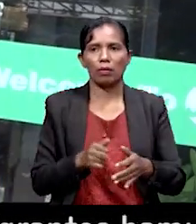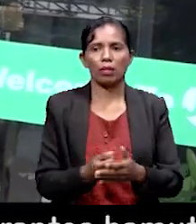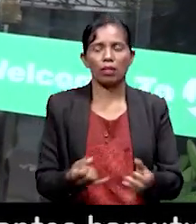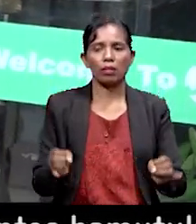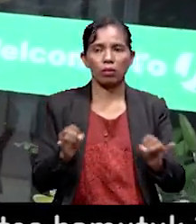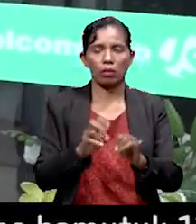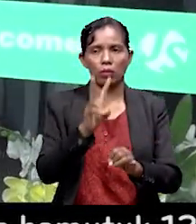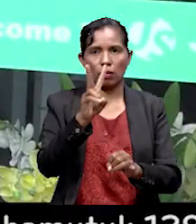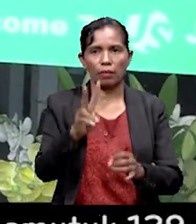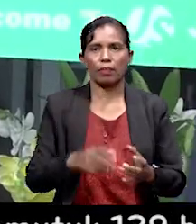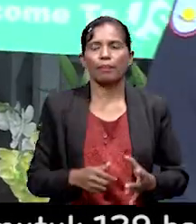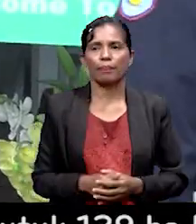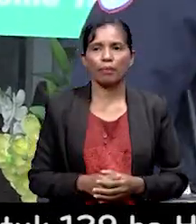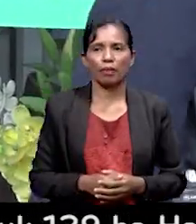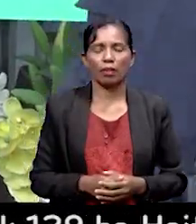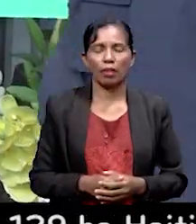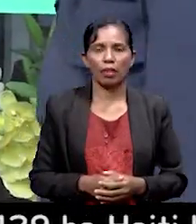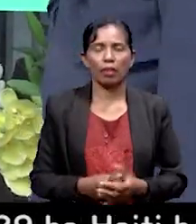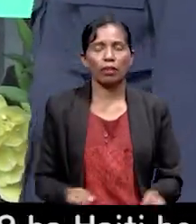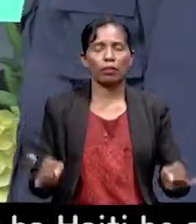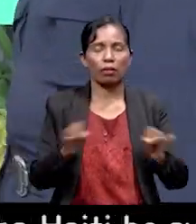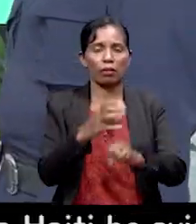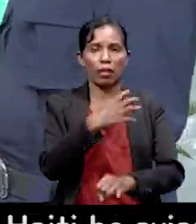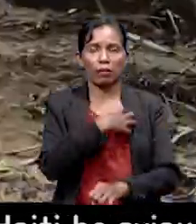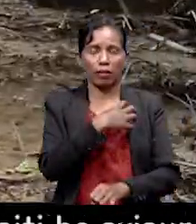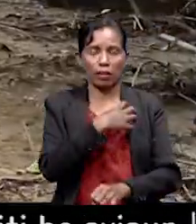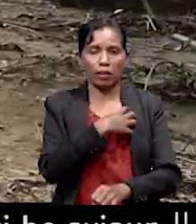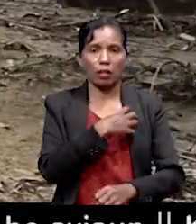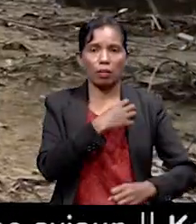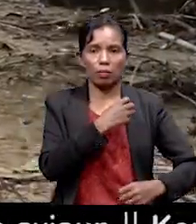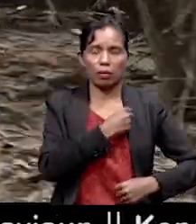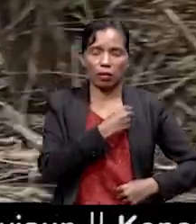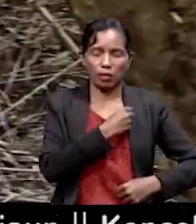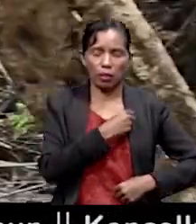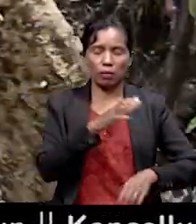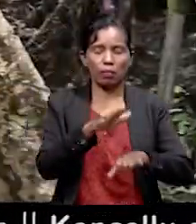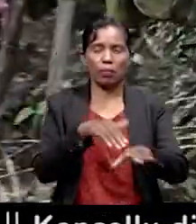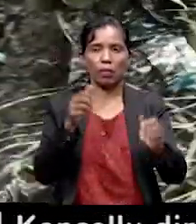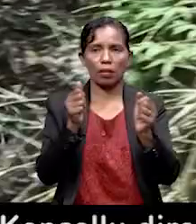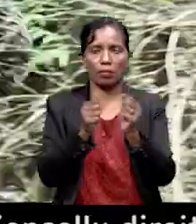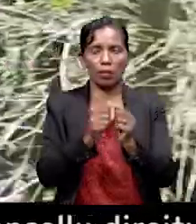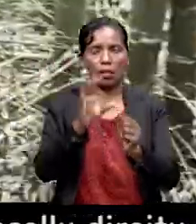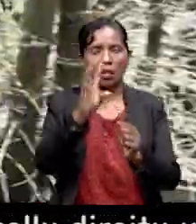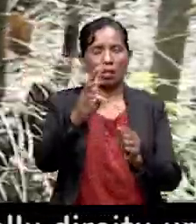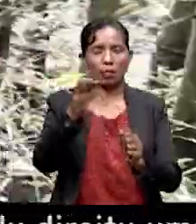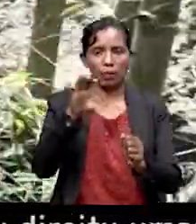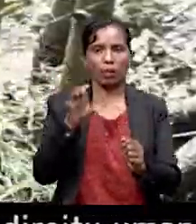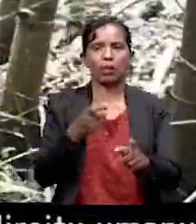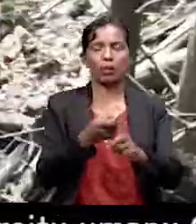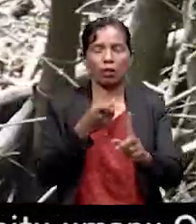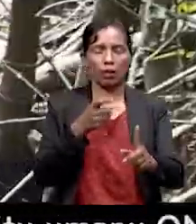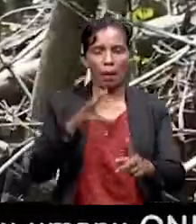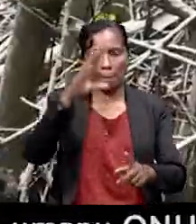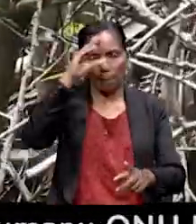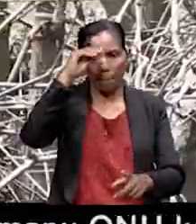Ruané. Antes né, instituição FFDTL halou na recrutamento ba membro hamutuk atus nen nebe composto